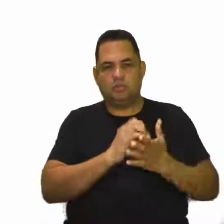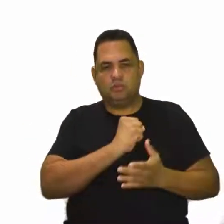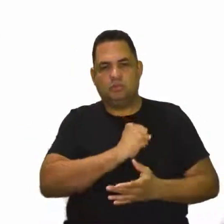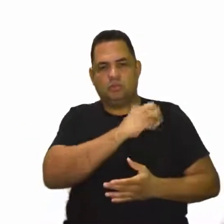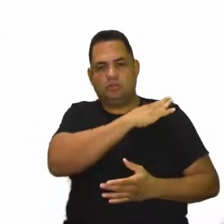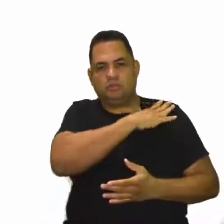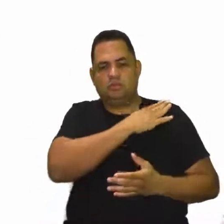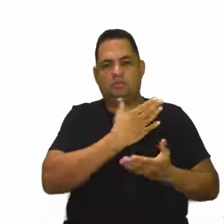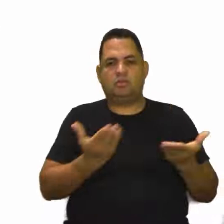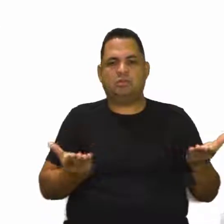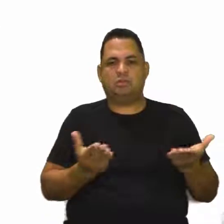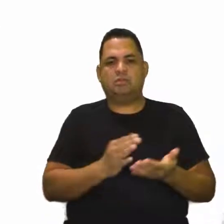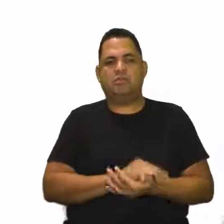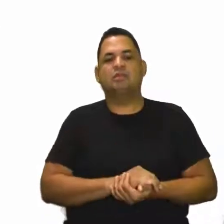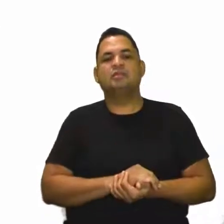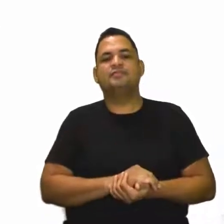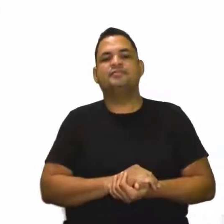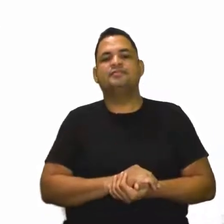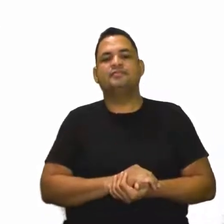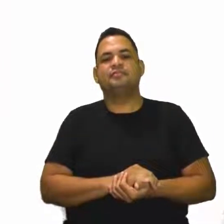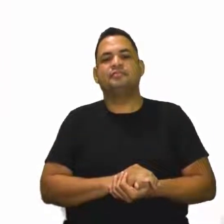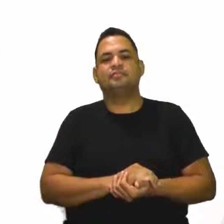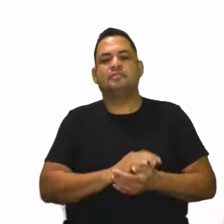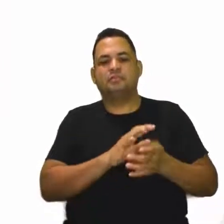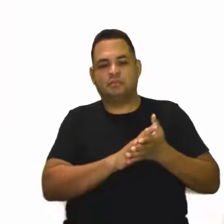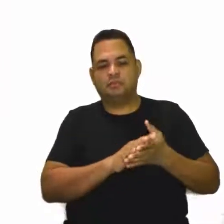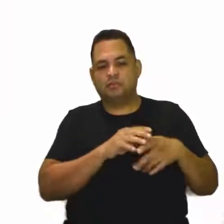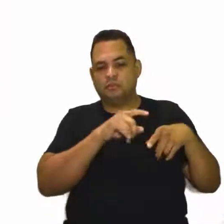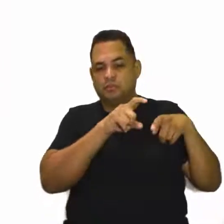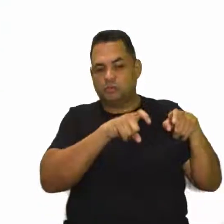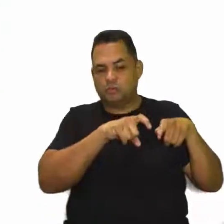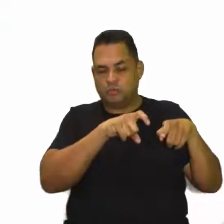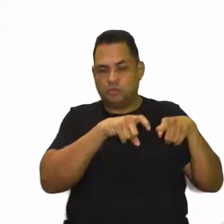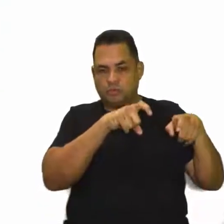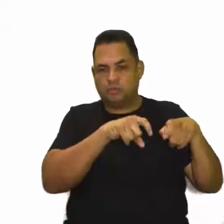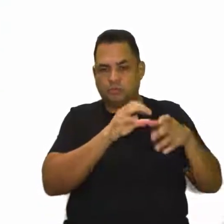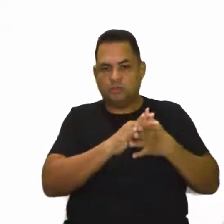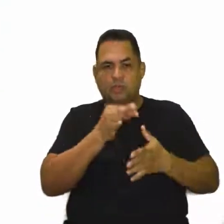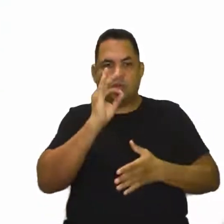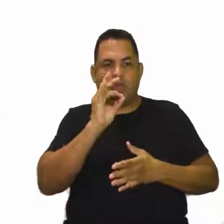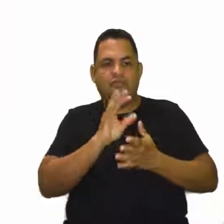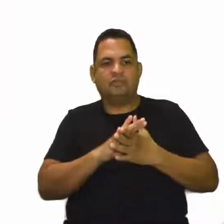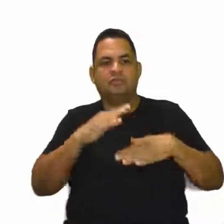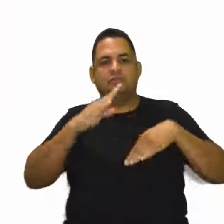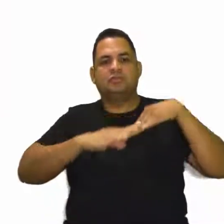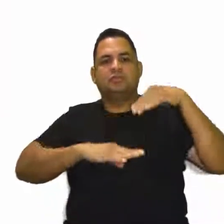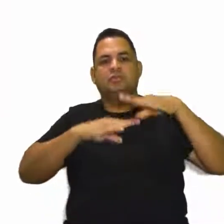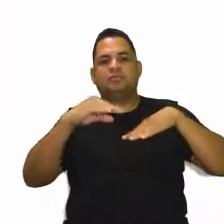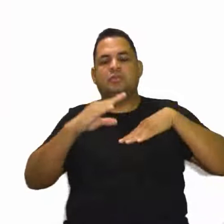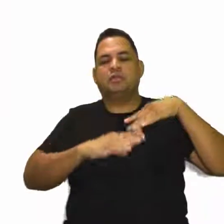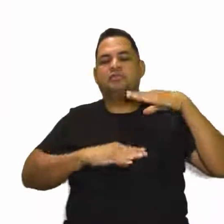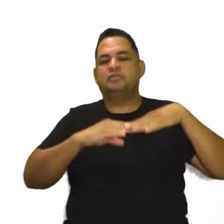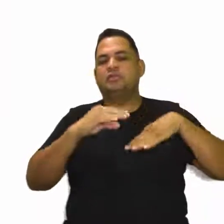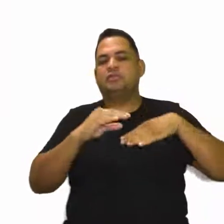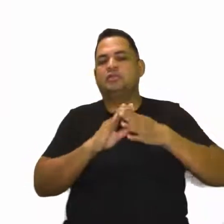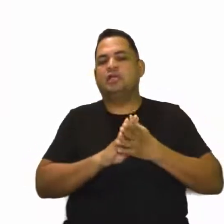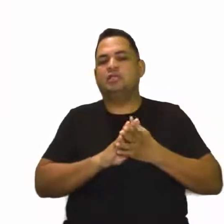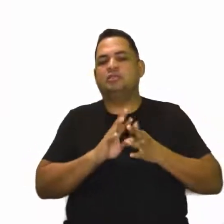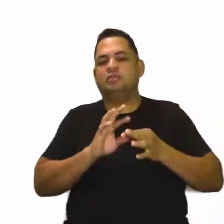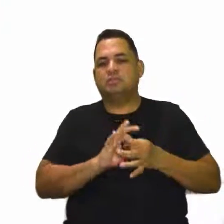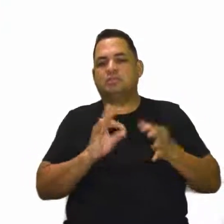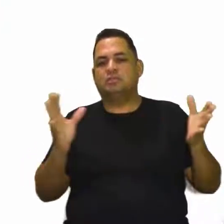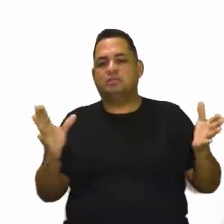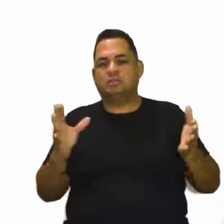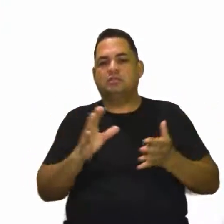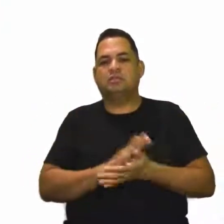militares. Eita! Os cafeicultores e de profissionais liberais. E agora? Cara, vai